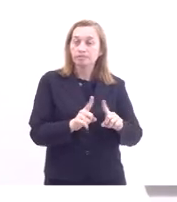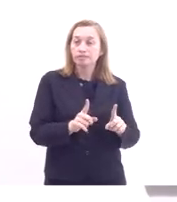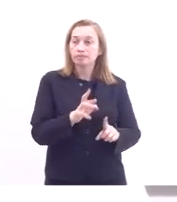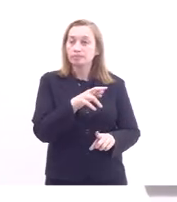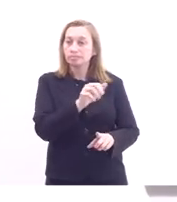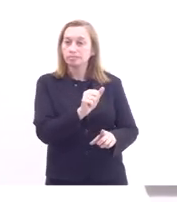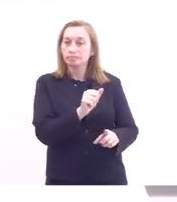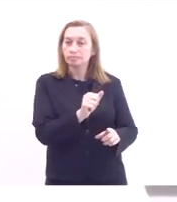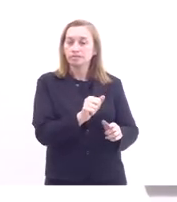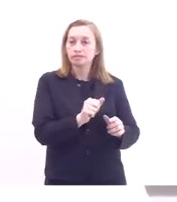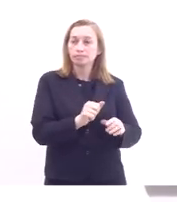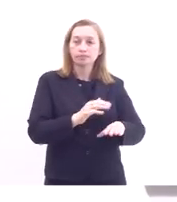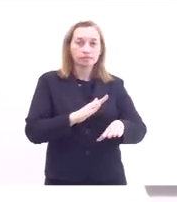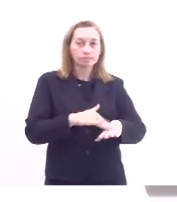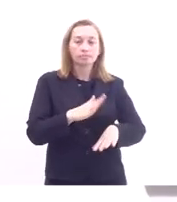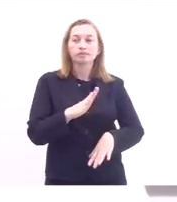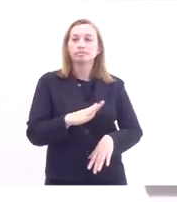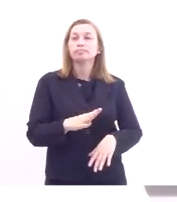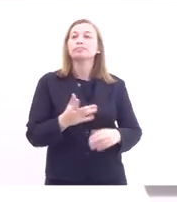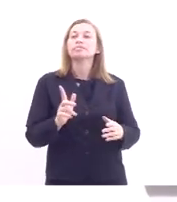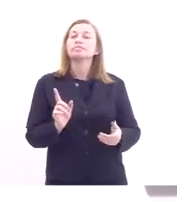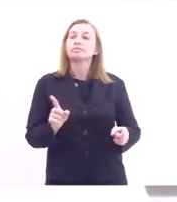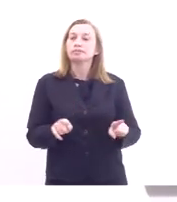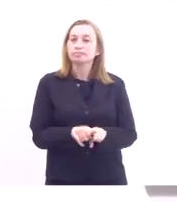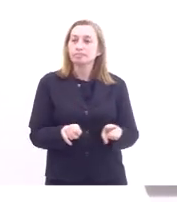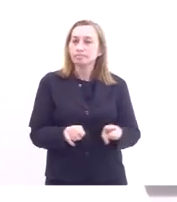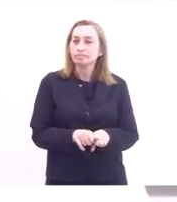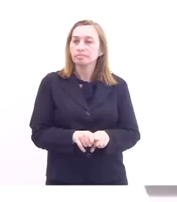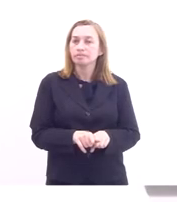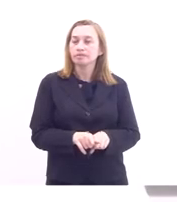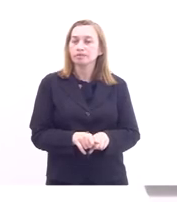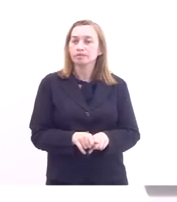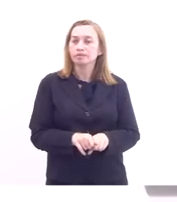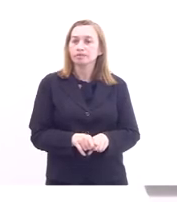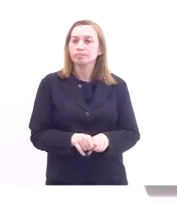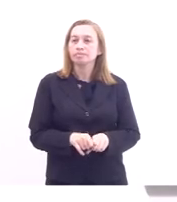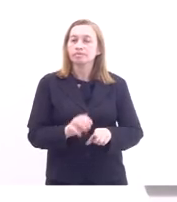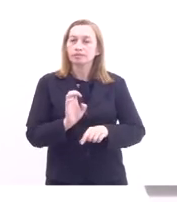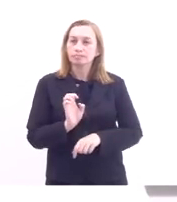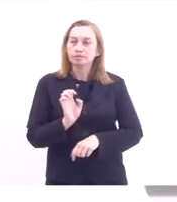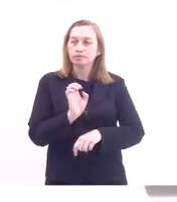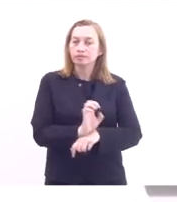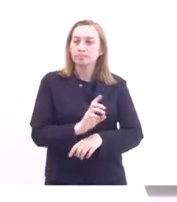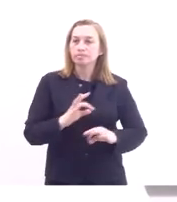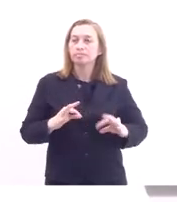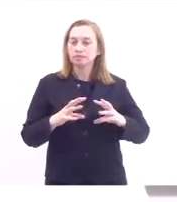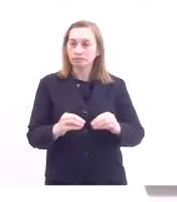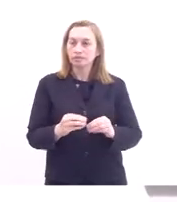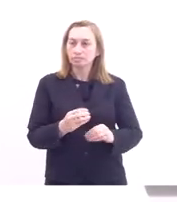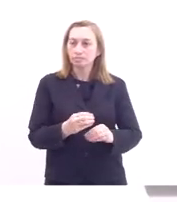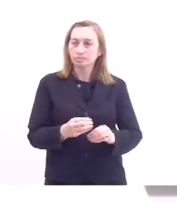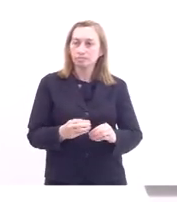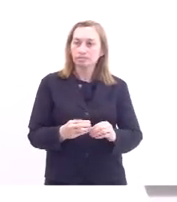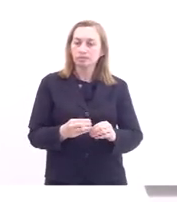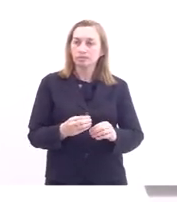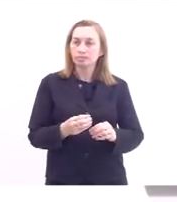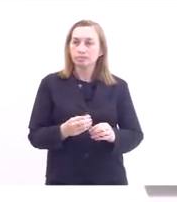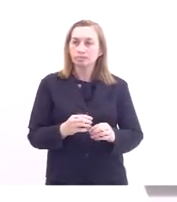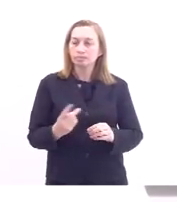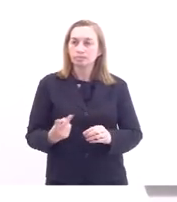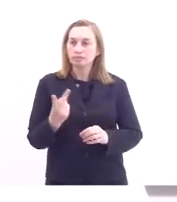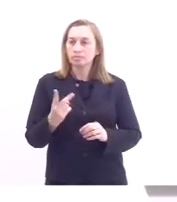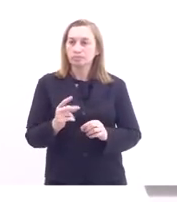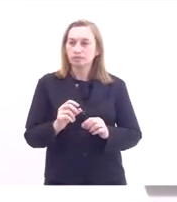corrente líquida alta. E também, ao mesmo tempo, as disponibilidades do Estado, como estão altas, acaba trazendo para a